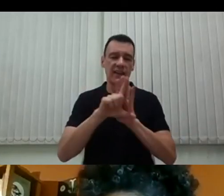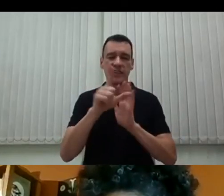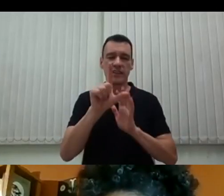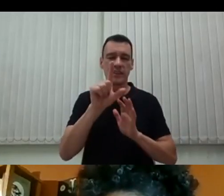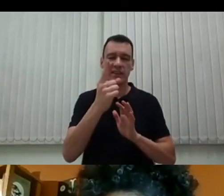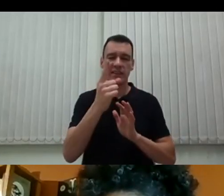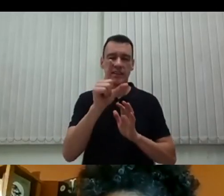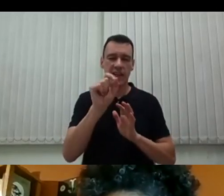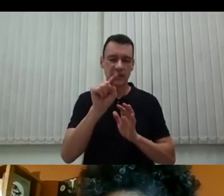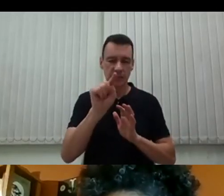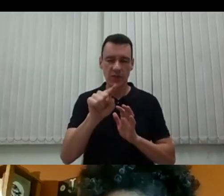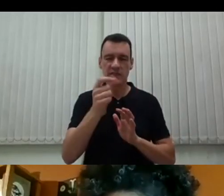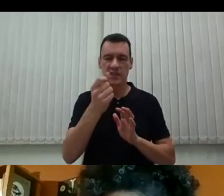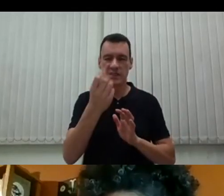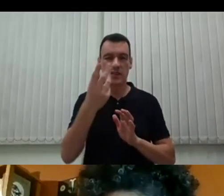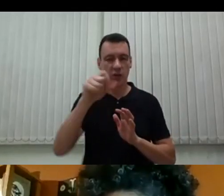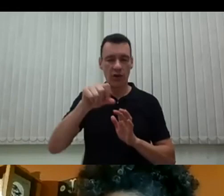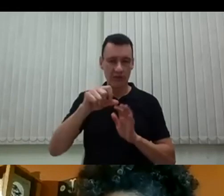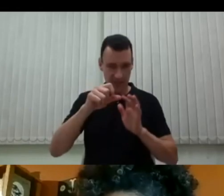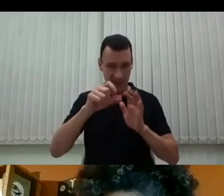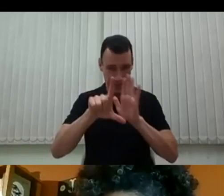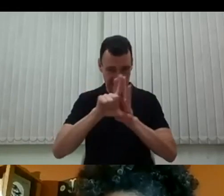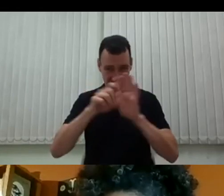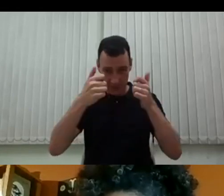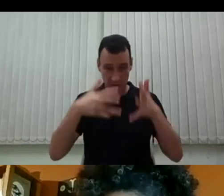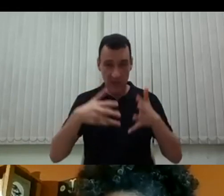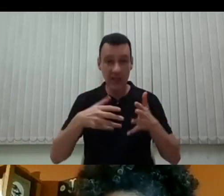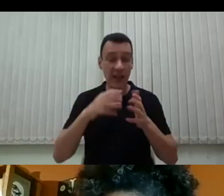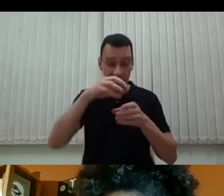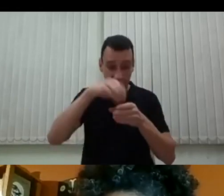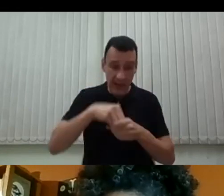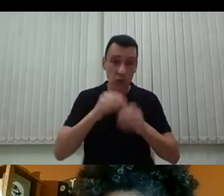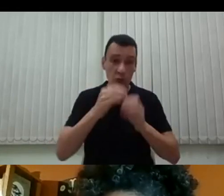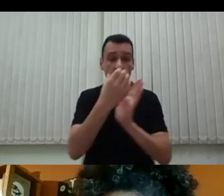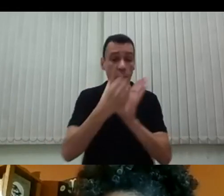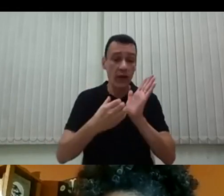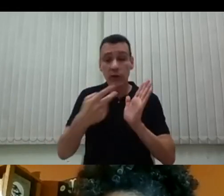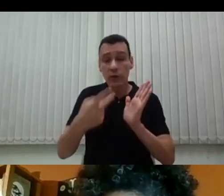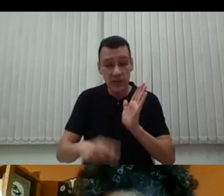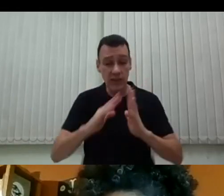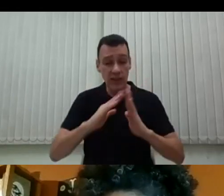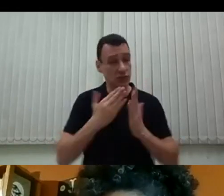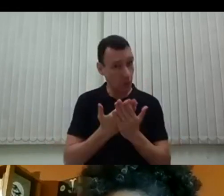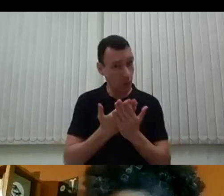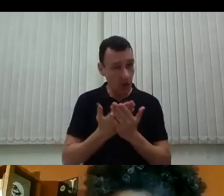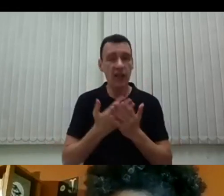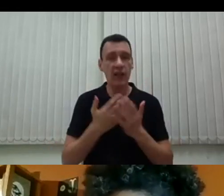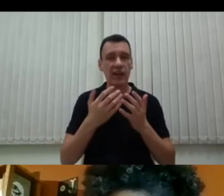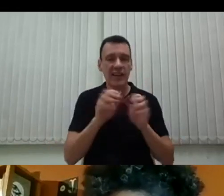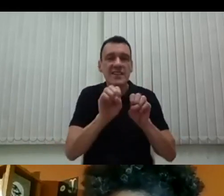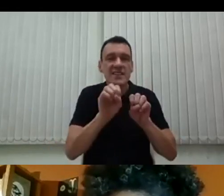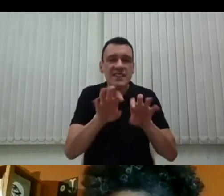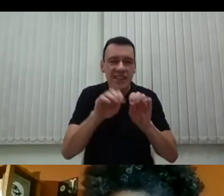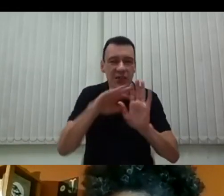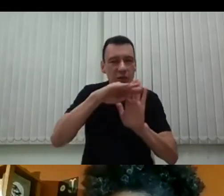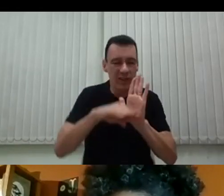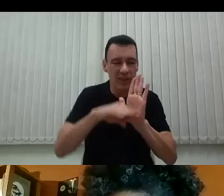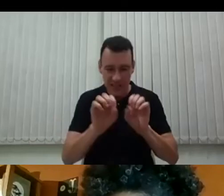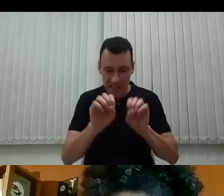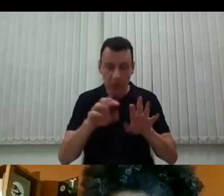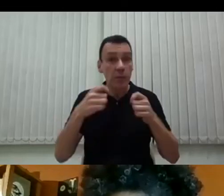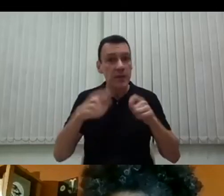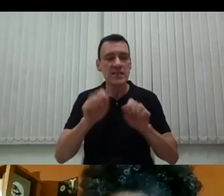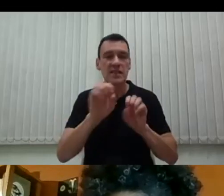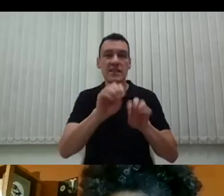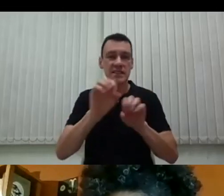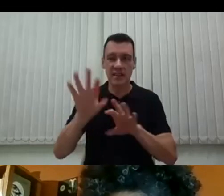inclui no currículo escolar a obrigatoriedade do ensino da história e da cultura afro-brasileira. Vamos